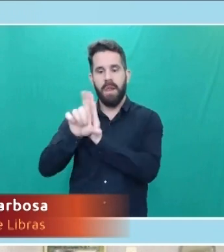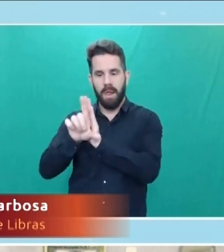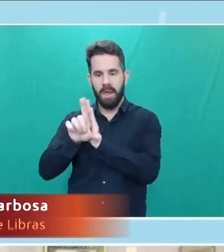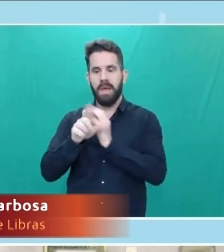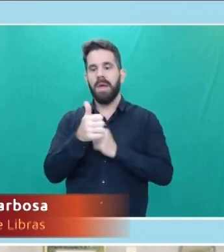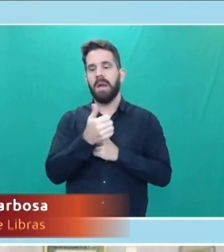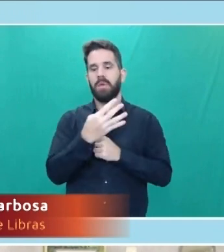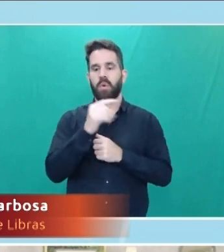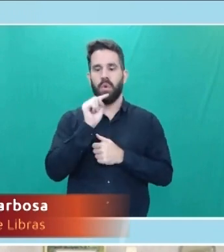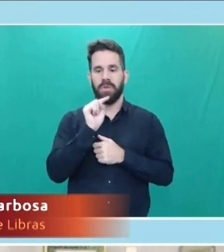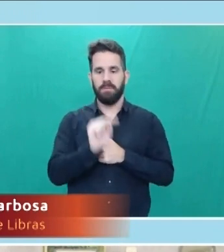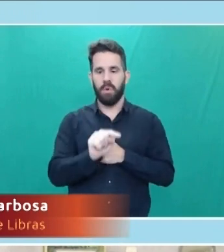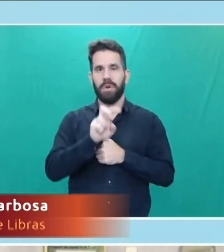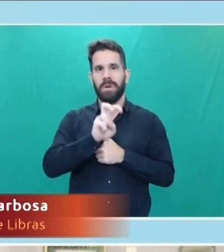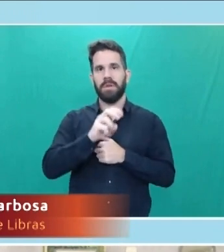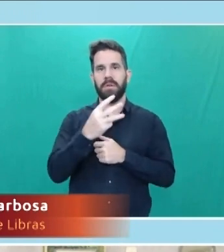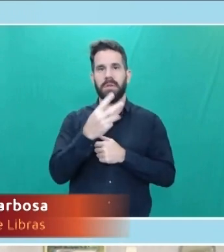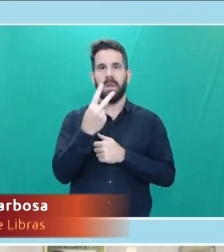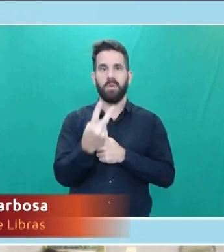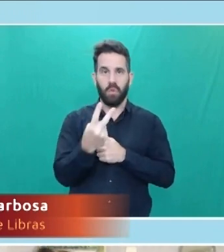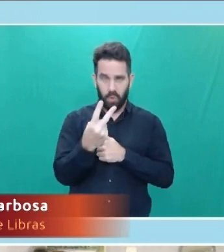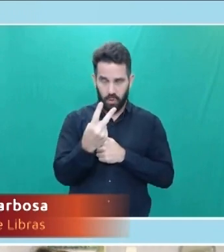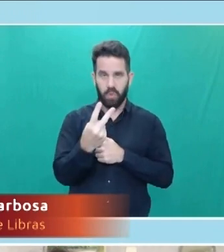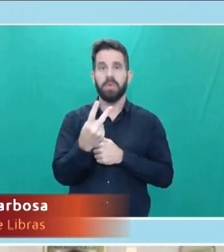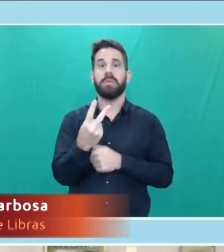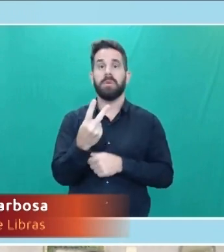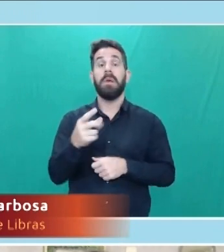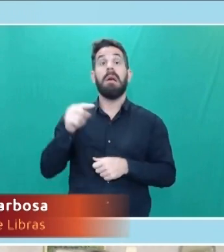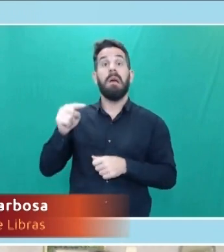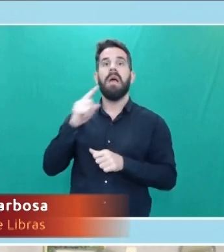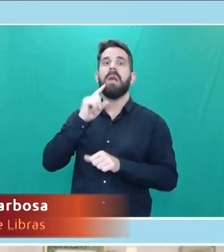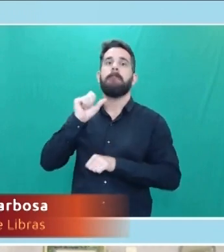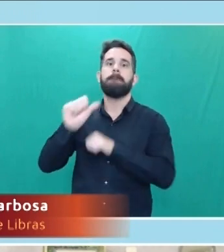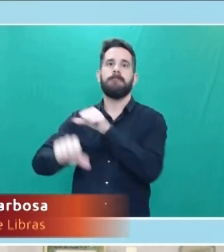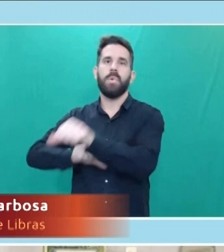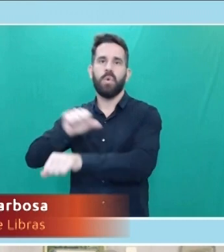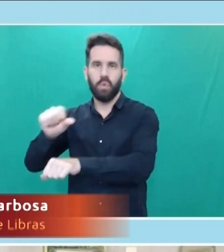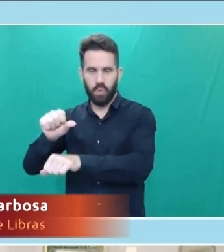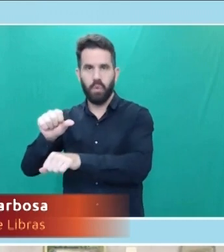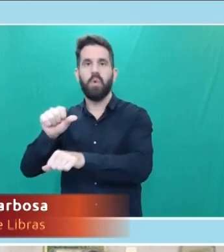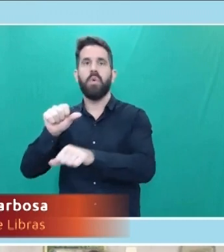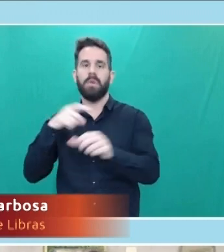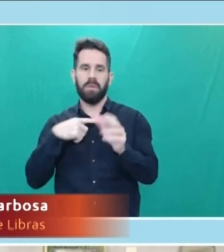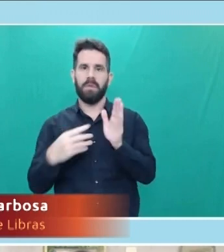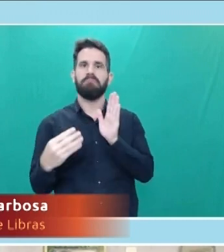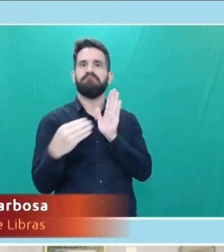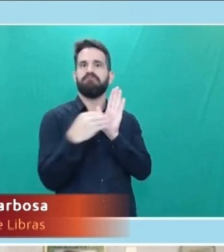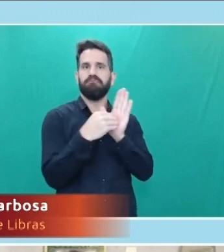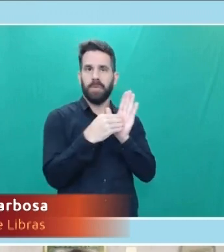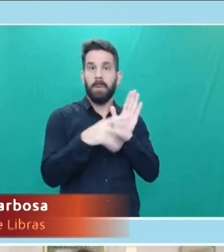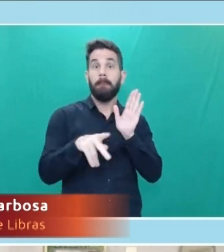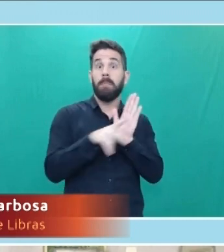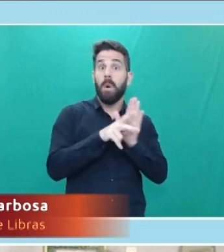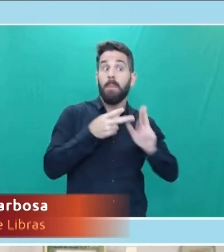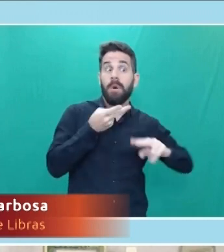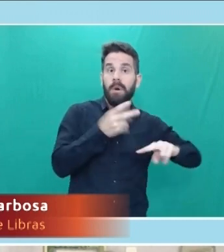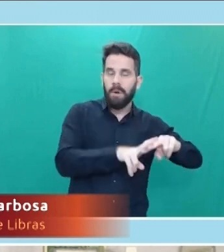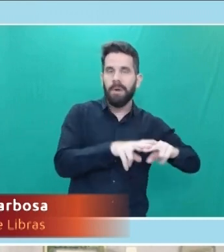14.532, que ela alterou o Código Penal e prevê penas para o